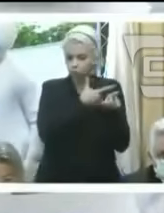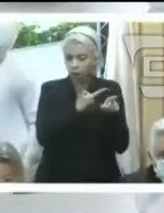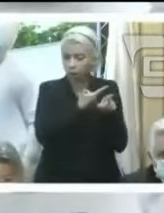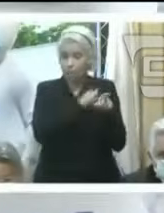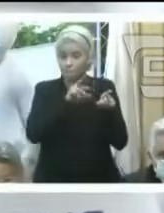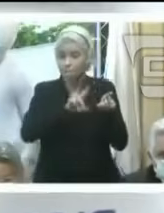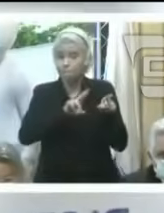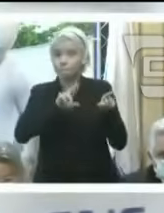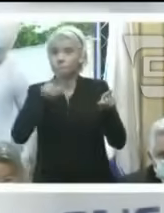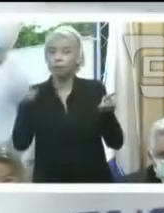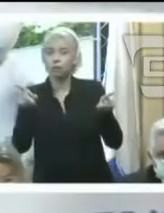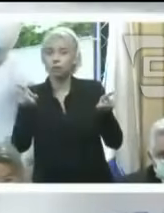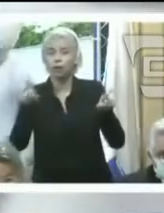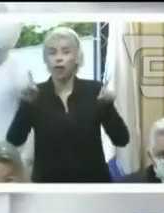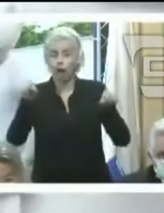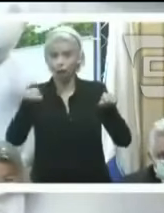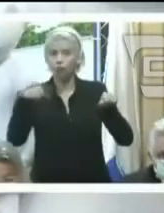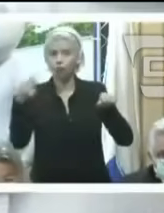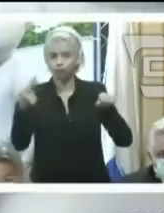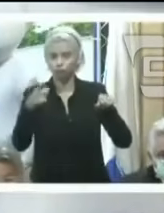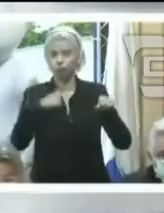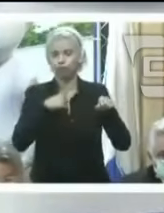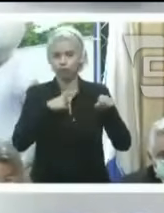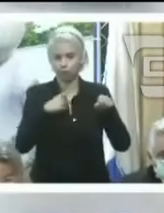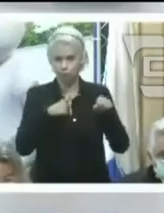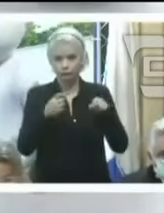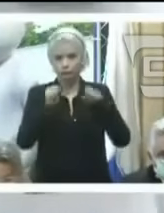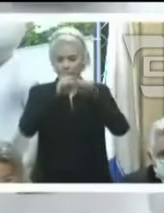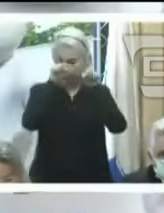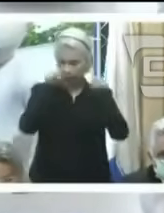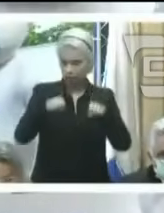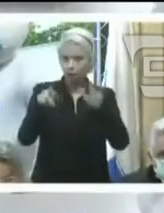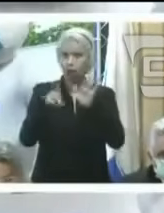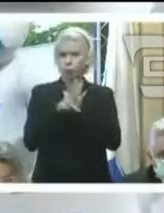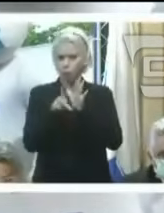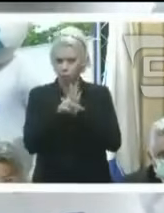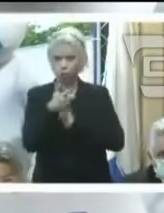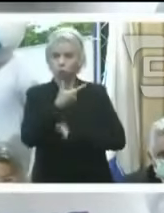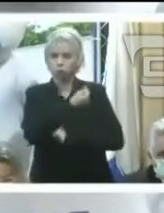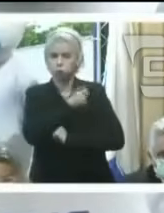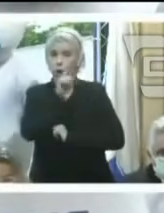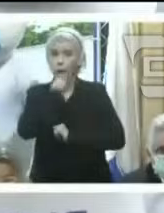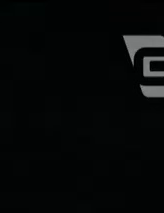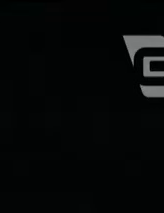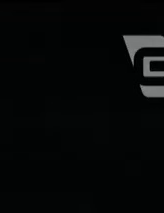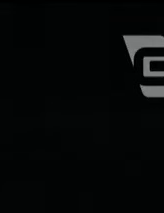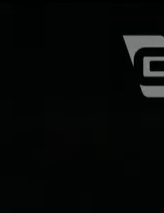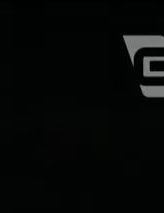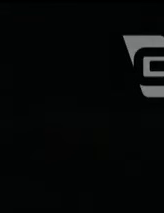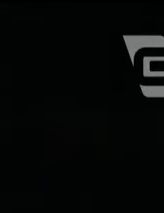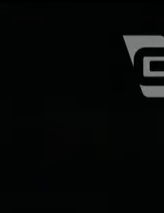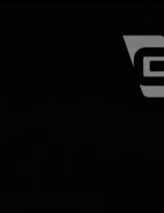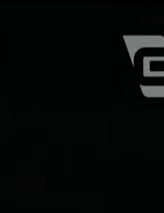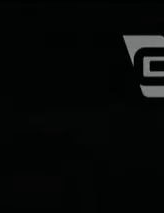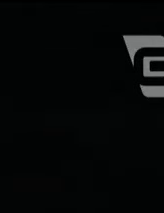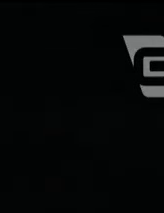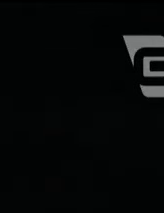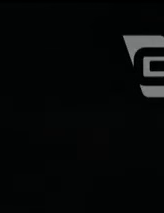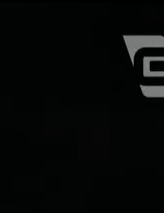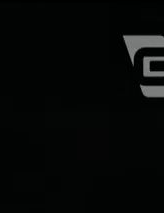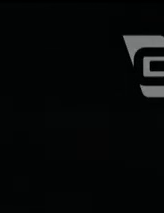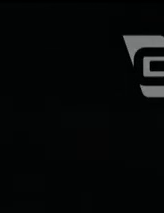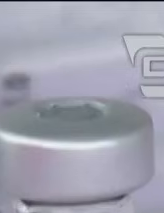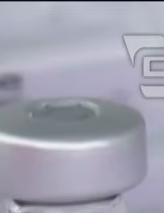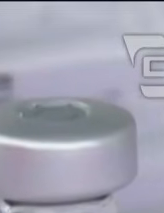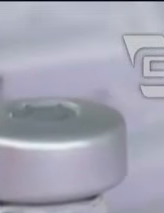do Mr a que nós dispomos aqui do Sistema Nacional de imunização ele é o mais a preferência